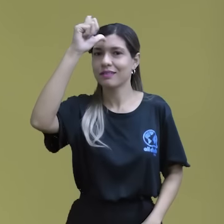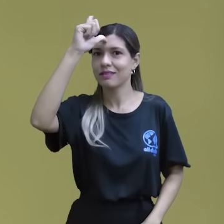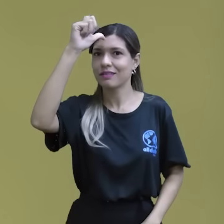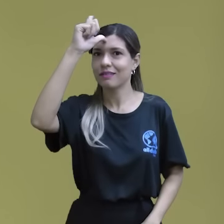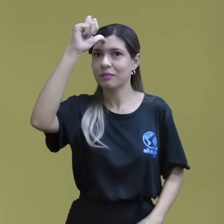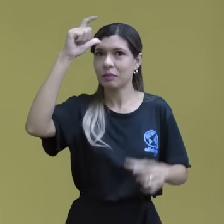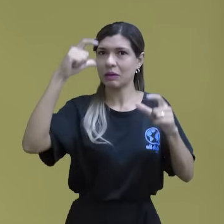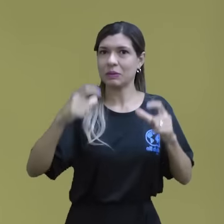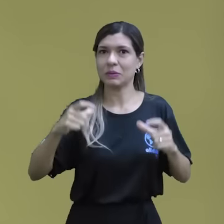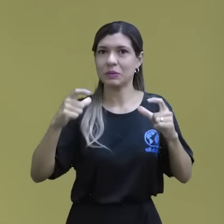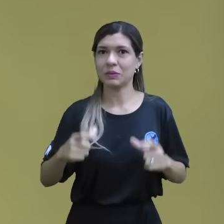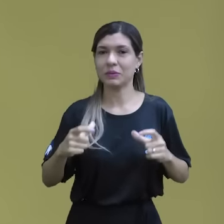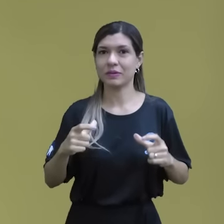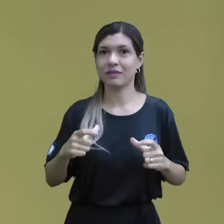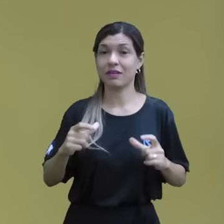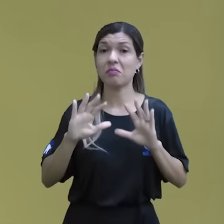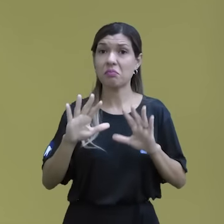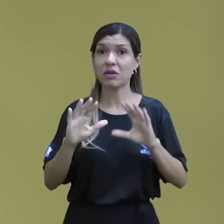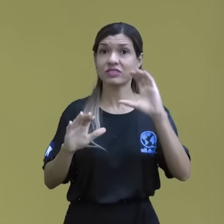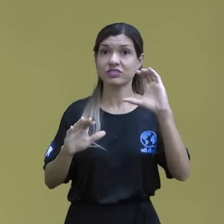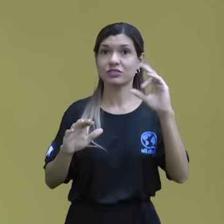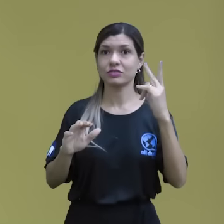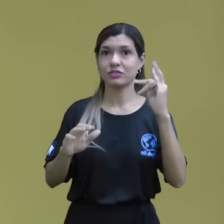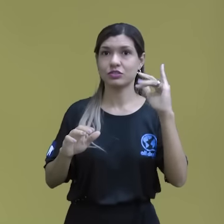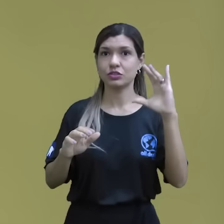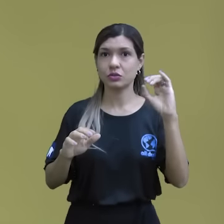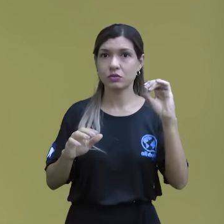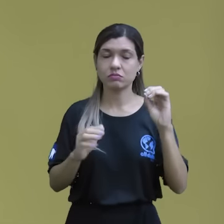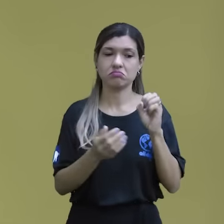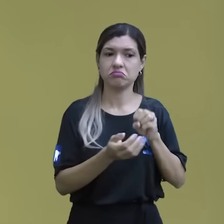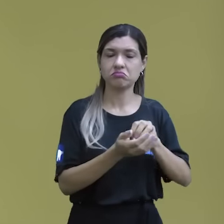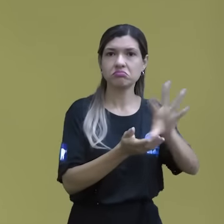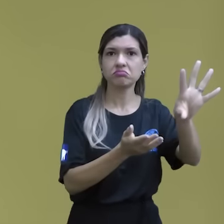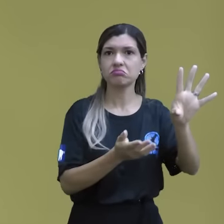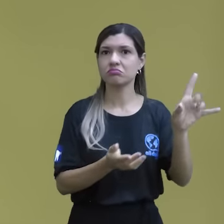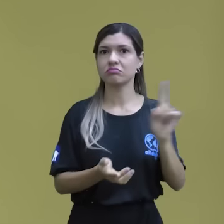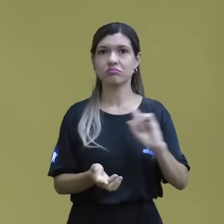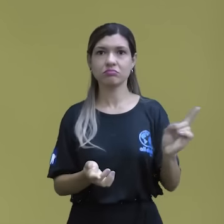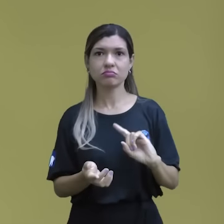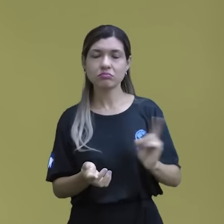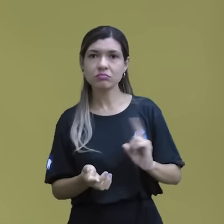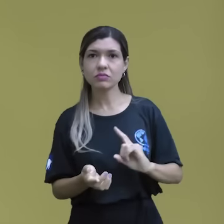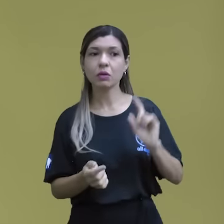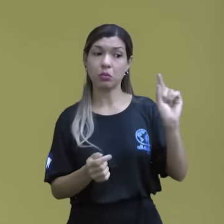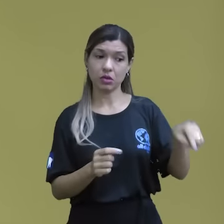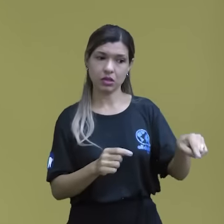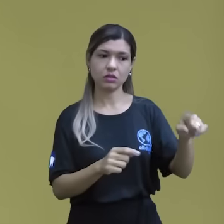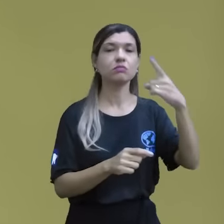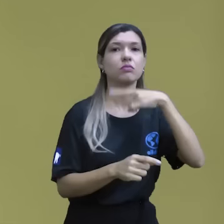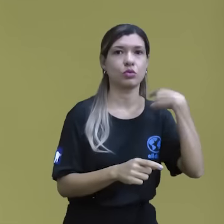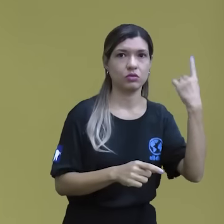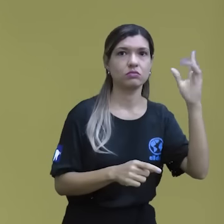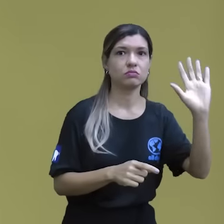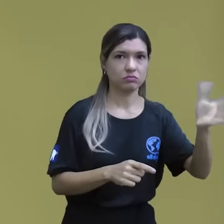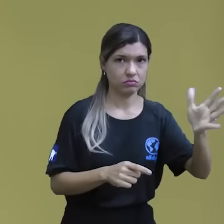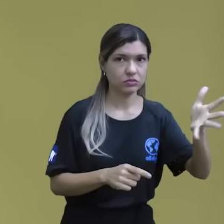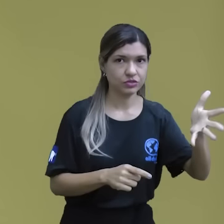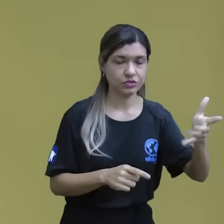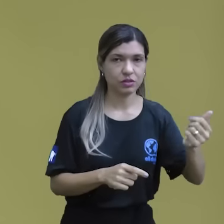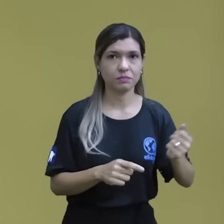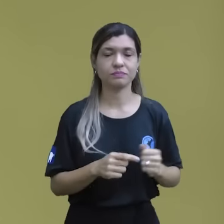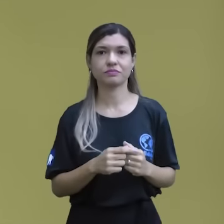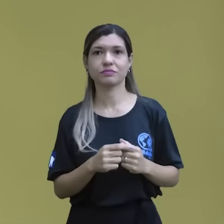Eu costumava dizer a Raquel é filóloga, que assim, no fim da tarde, a gente passava o copo e ela falava com